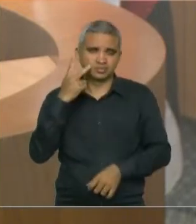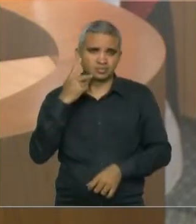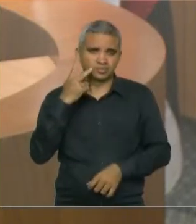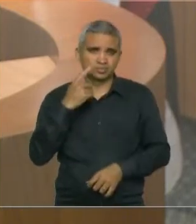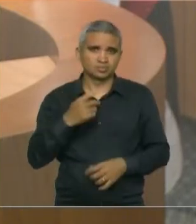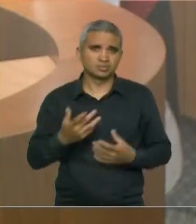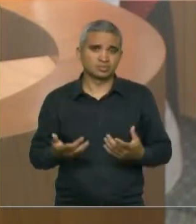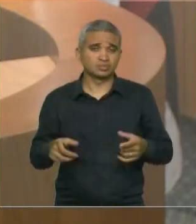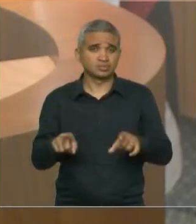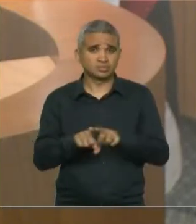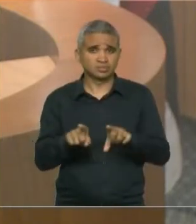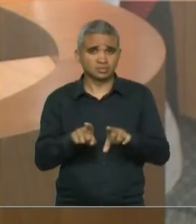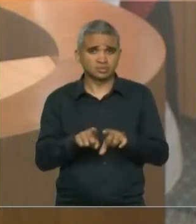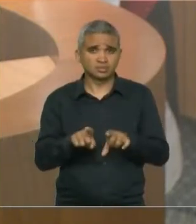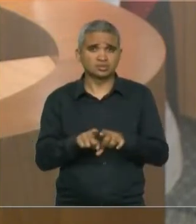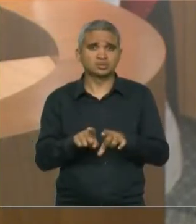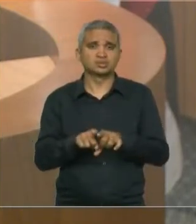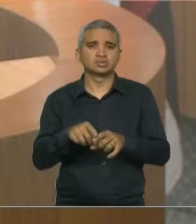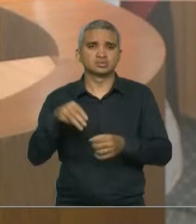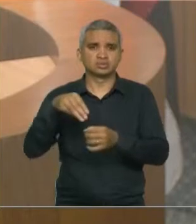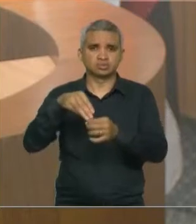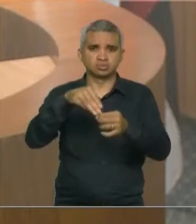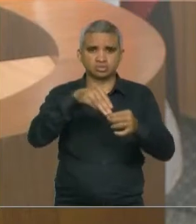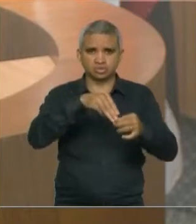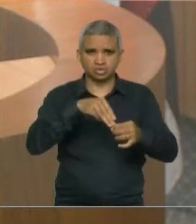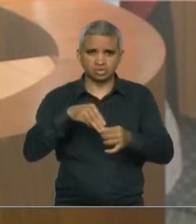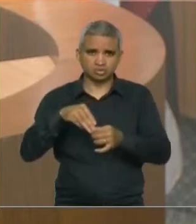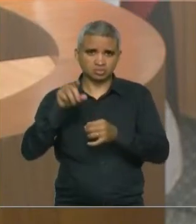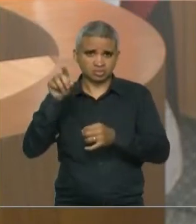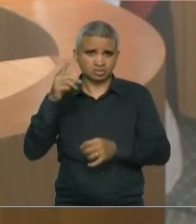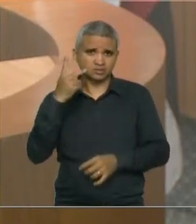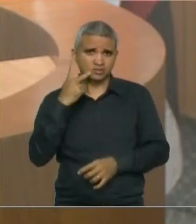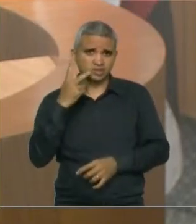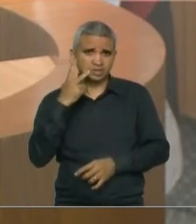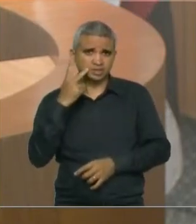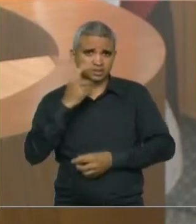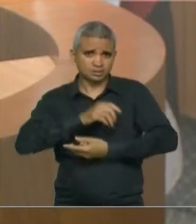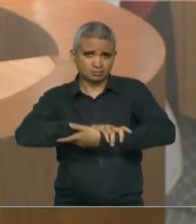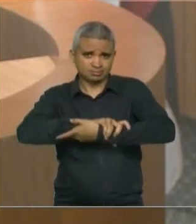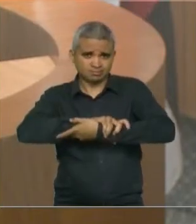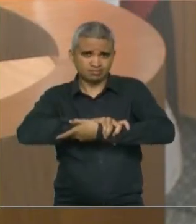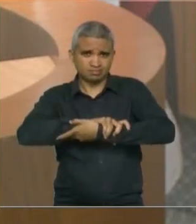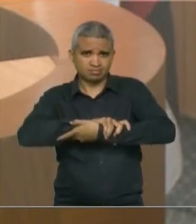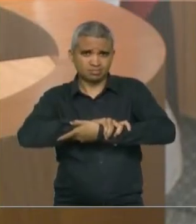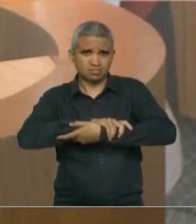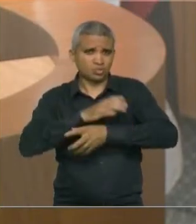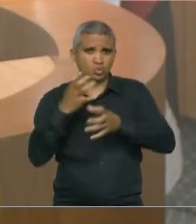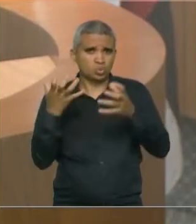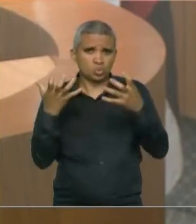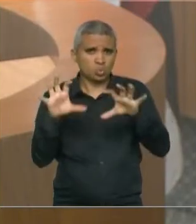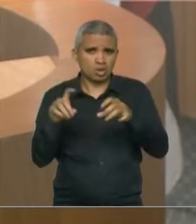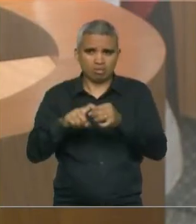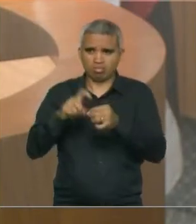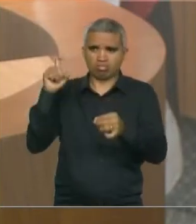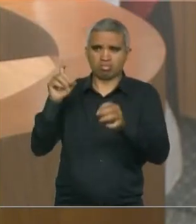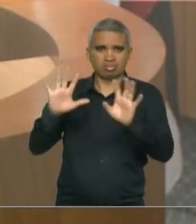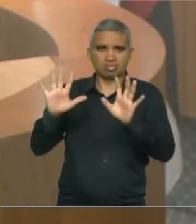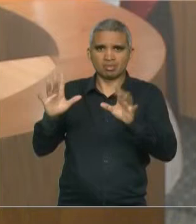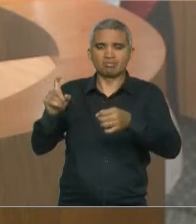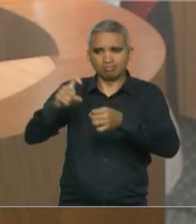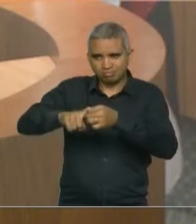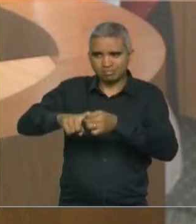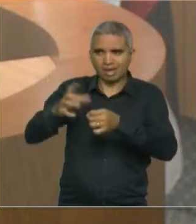que estão fazendo parte daqueles consórcios de saúde, eles não querem sair, eles não querem ser retirados do consórcio de saúde,